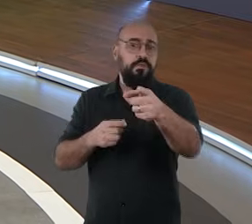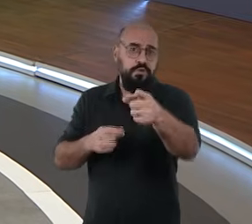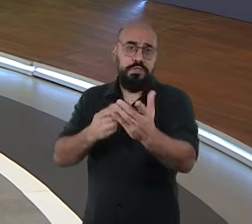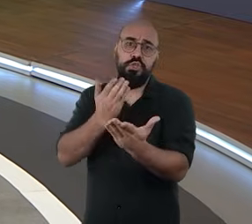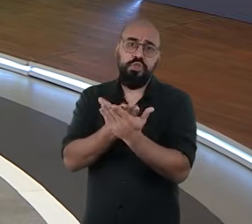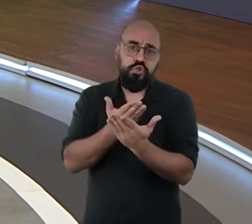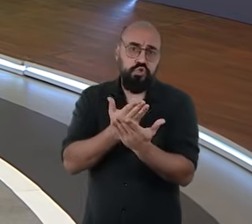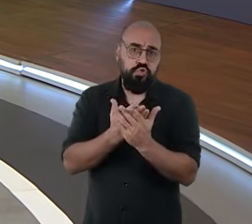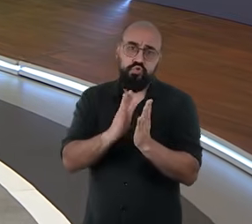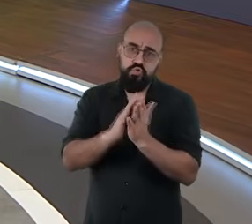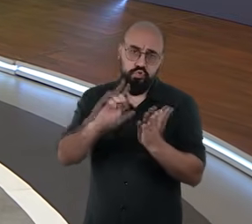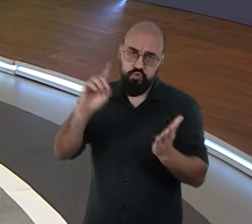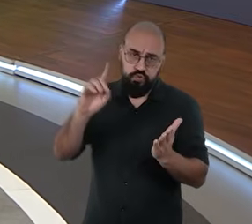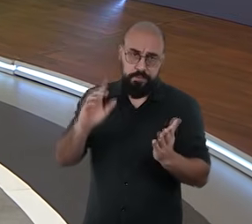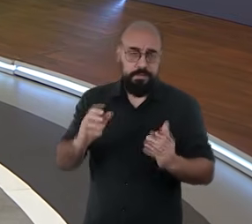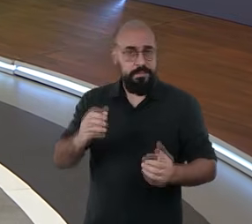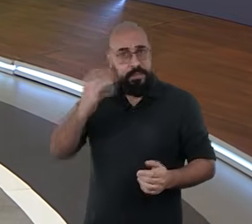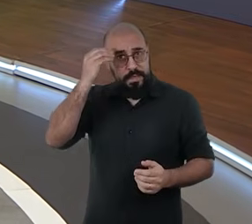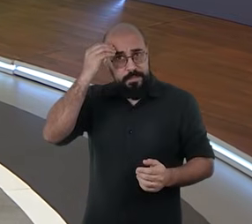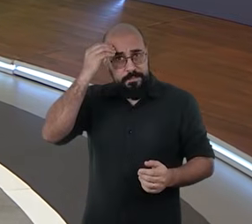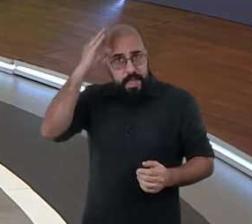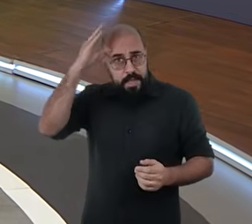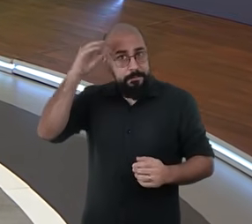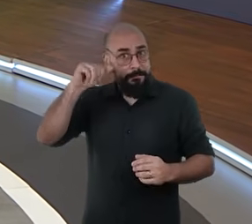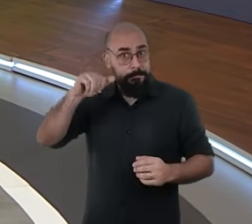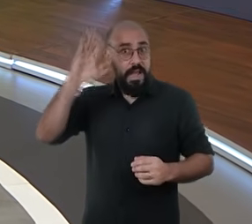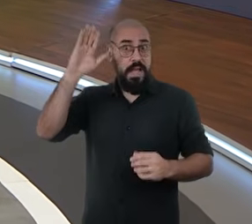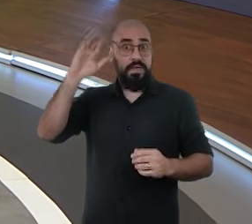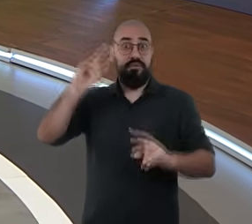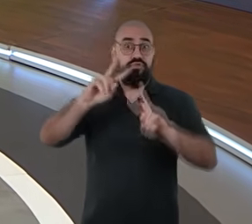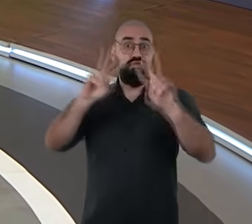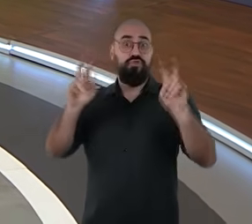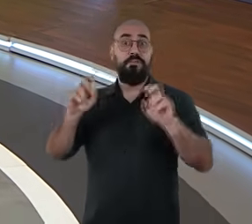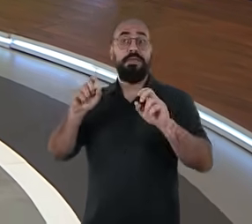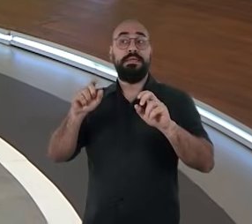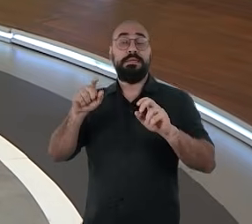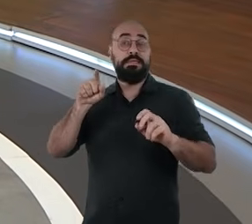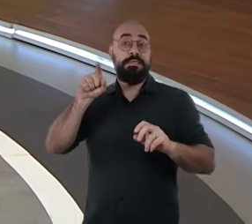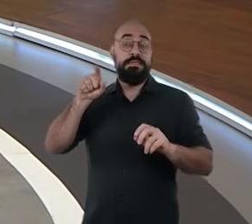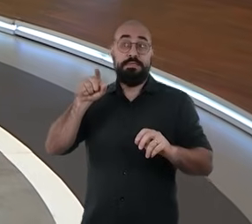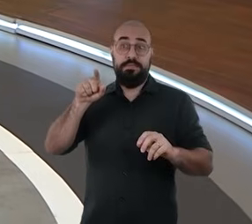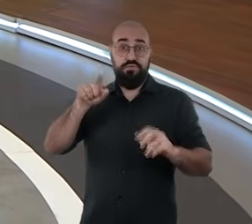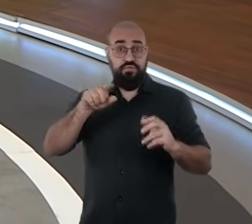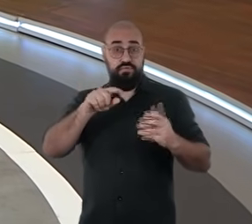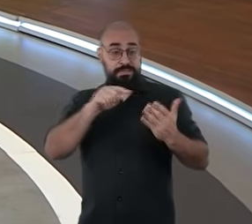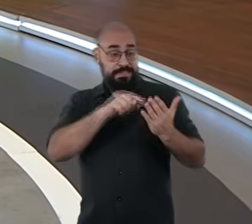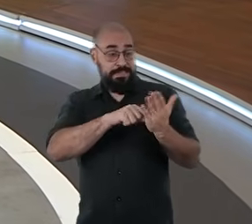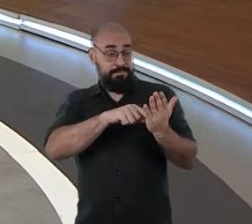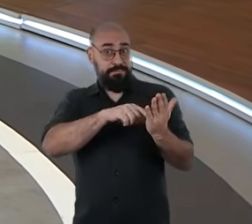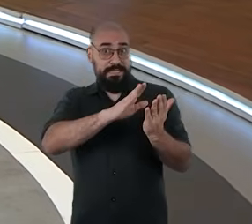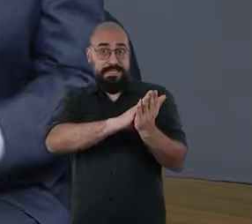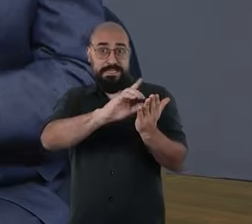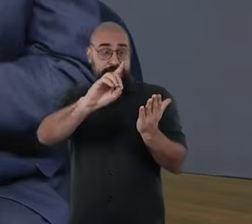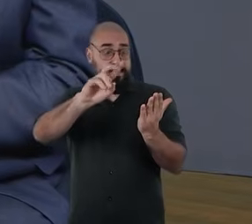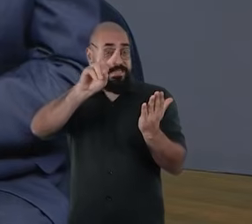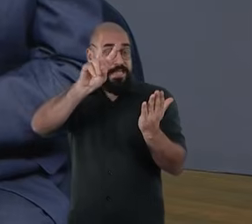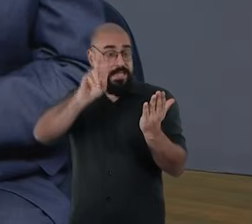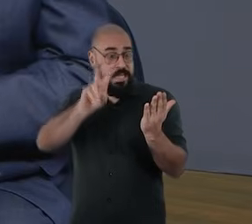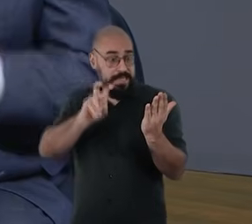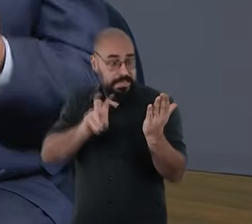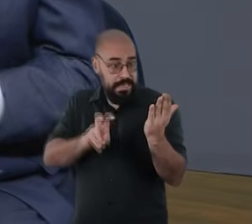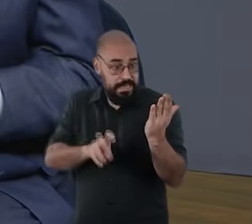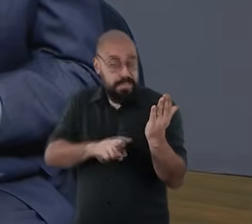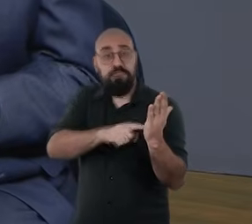estudando a Palavra de Deus, para entender ainda mais e melhor sobre os grandes temas da Palavra do Senhor. É empolgante